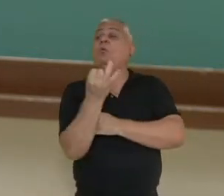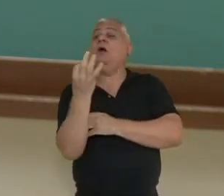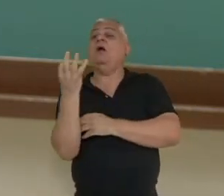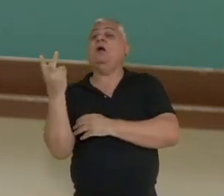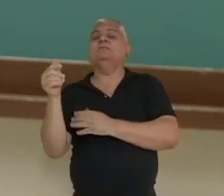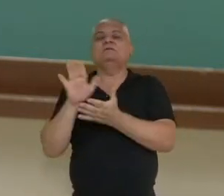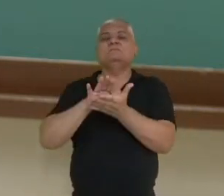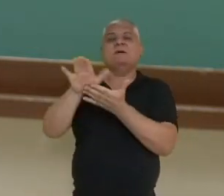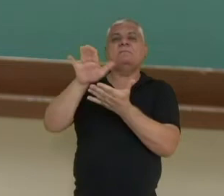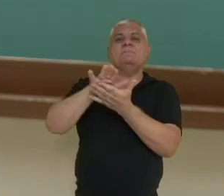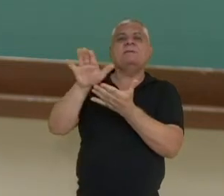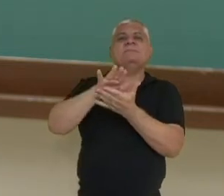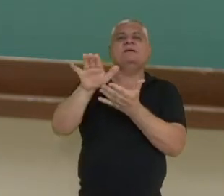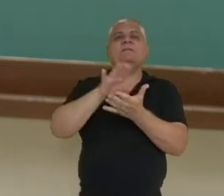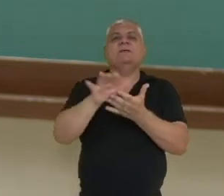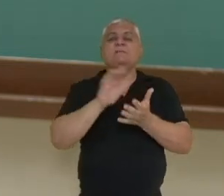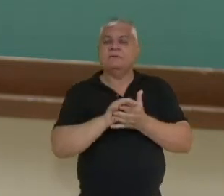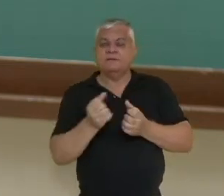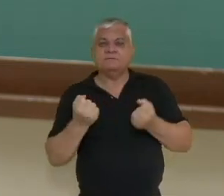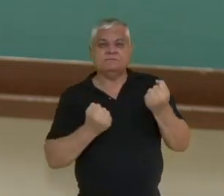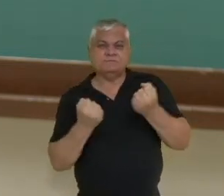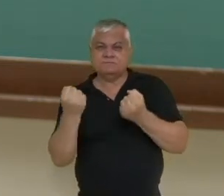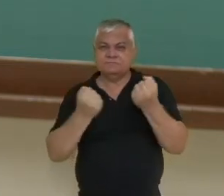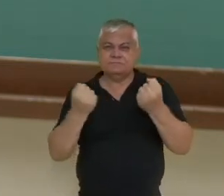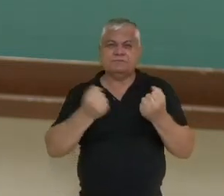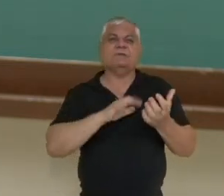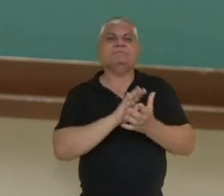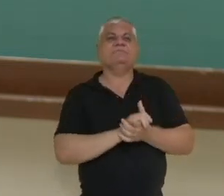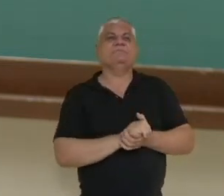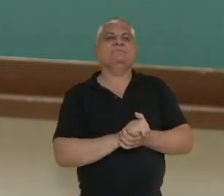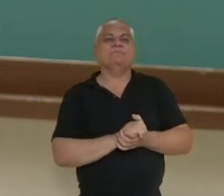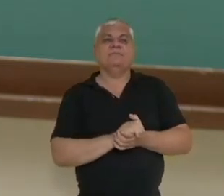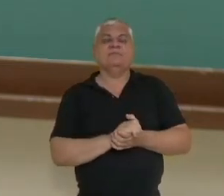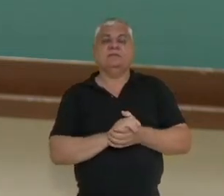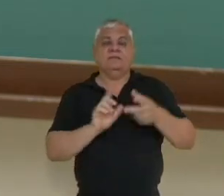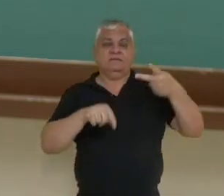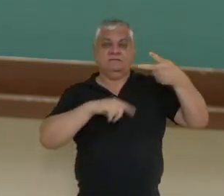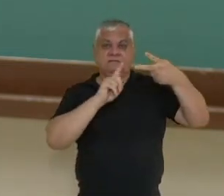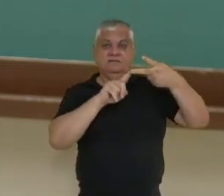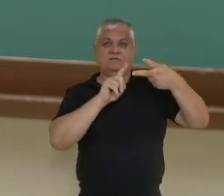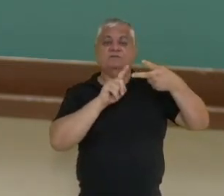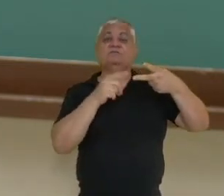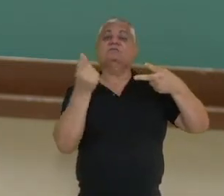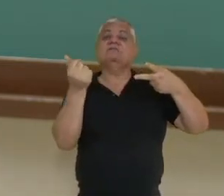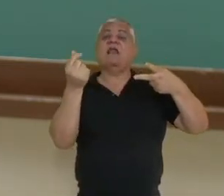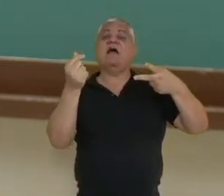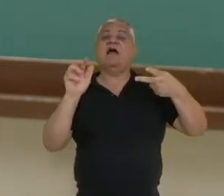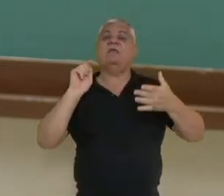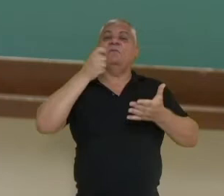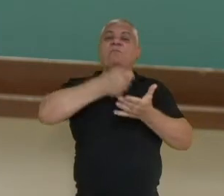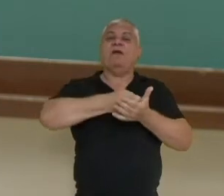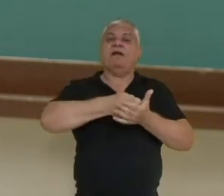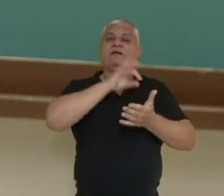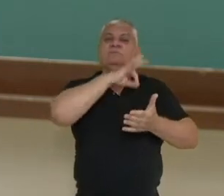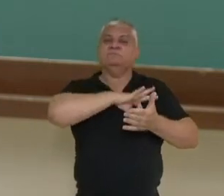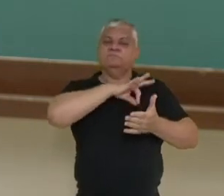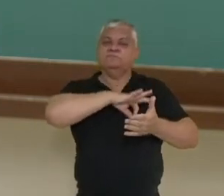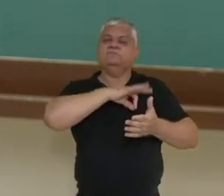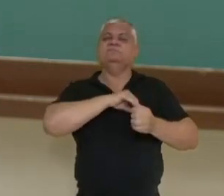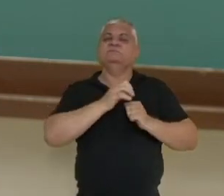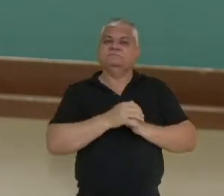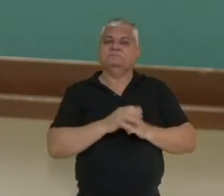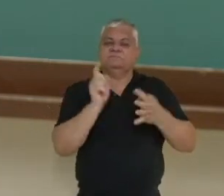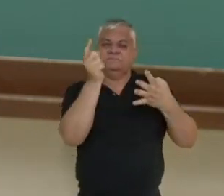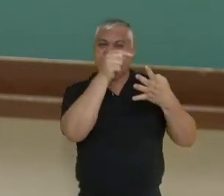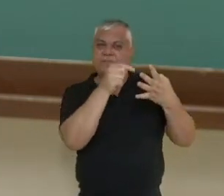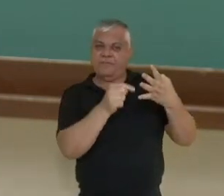corridas que ele fez no decorrer de um dia. E aqui é a quantidade paga, a quantidade que ele recebeu por cada uma dessas